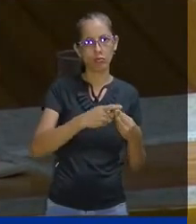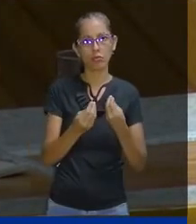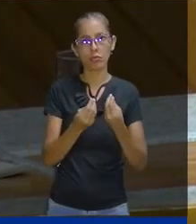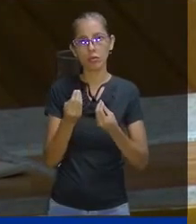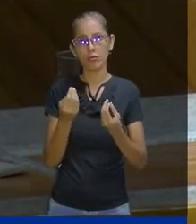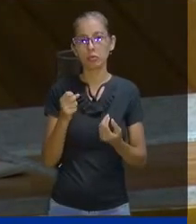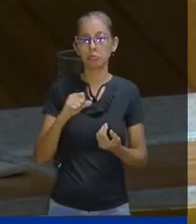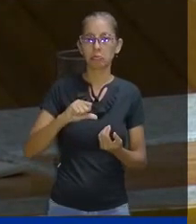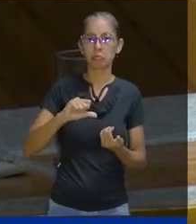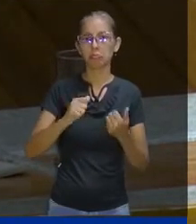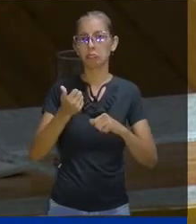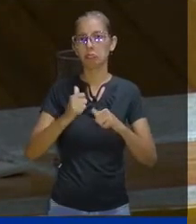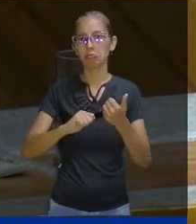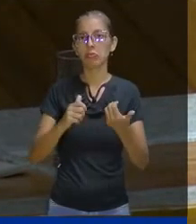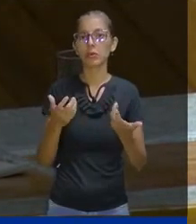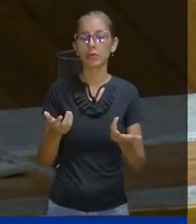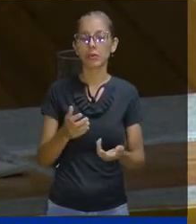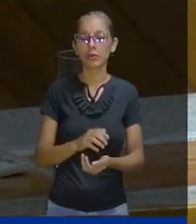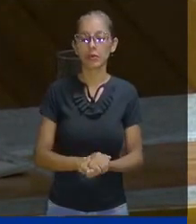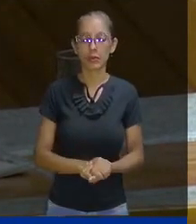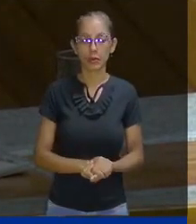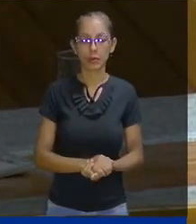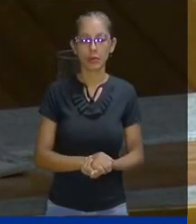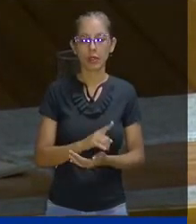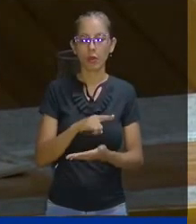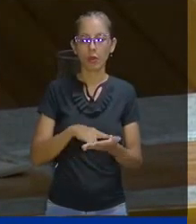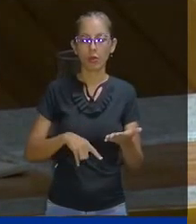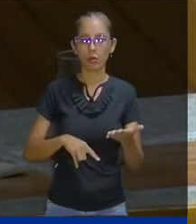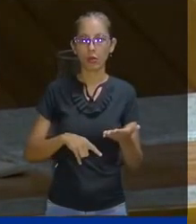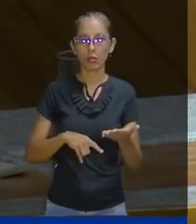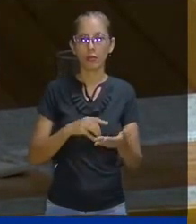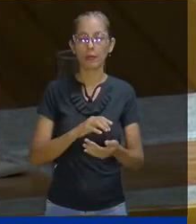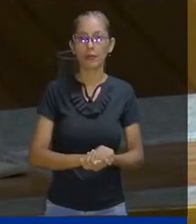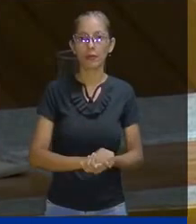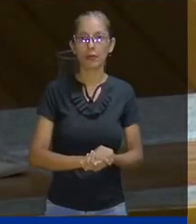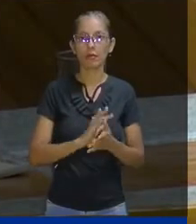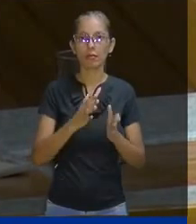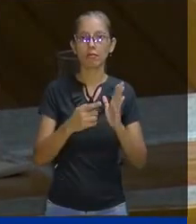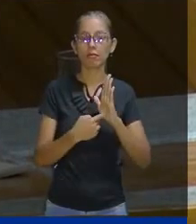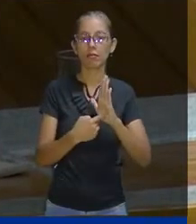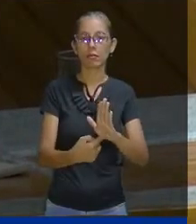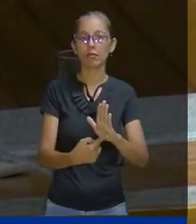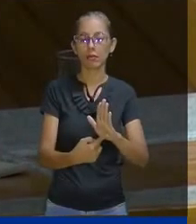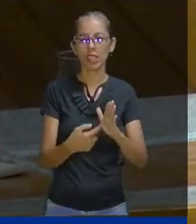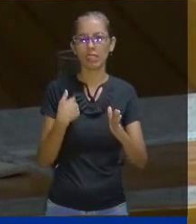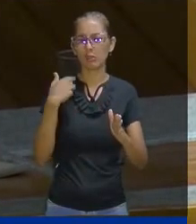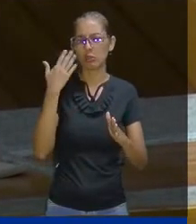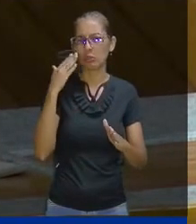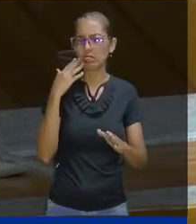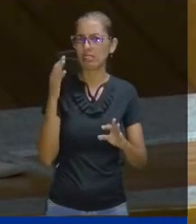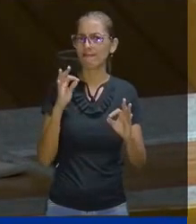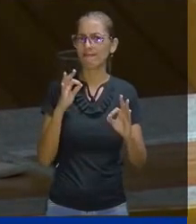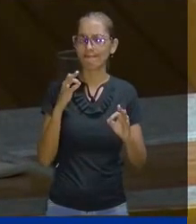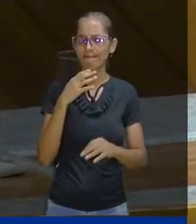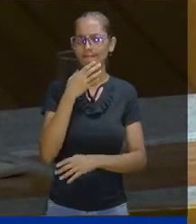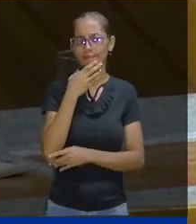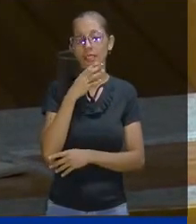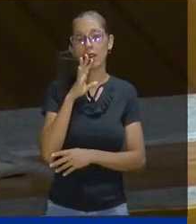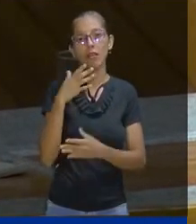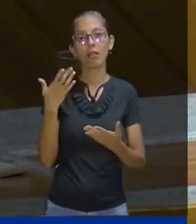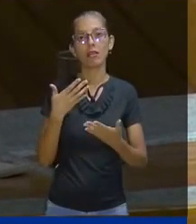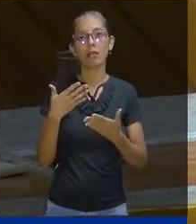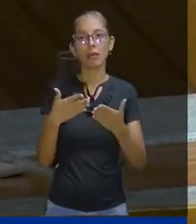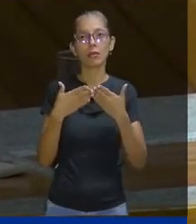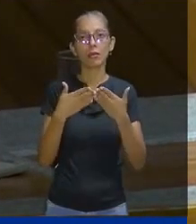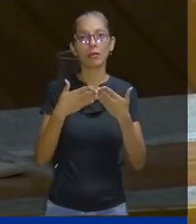comprovação através de notas fiscais, eu não compreendi muito bem esse ponto. Eu vou pedir vista desse processo,